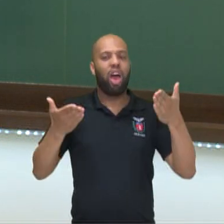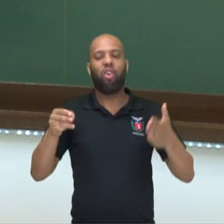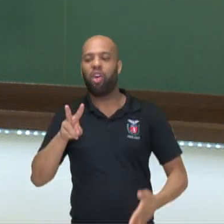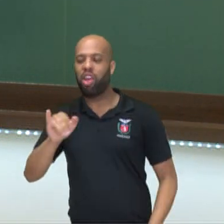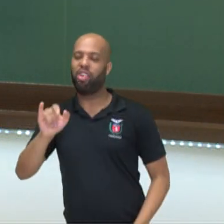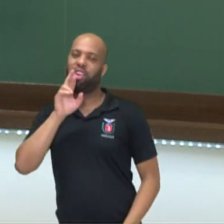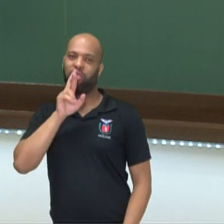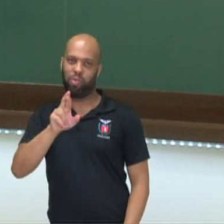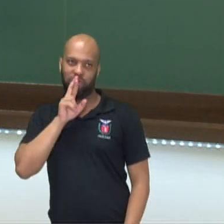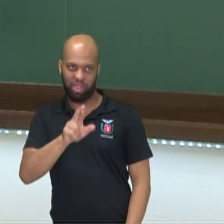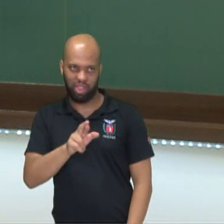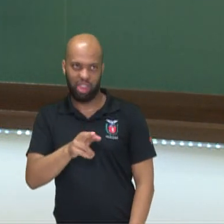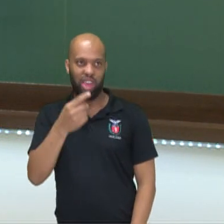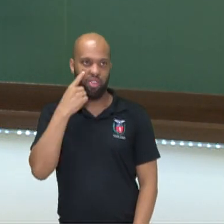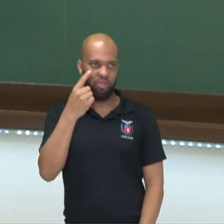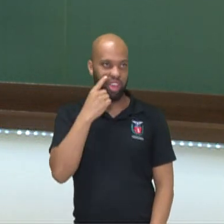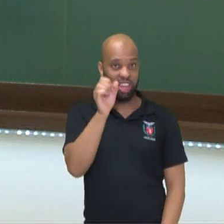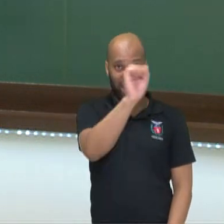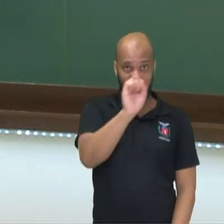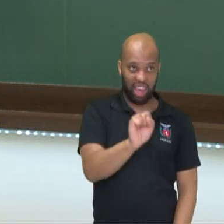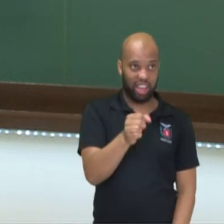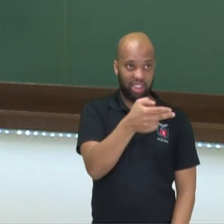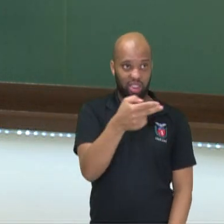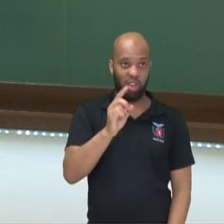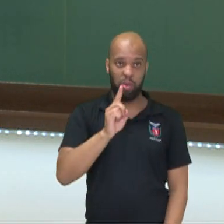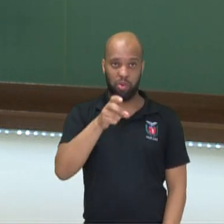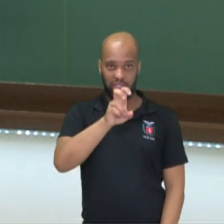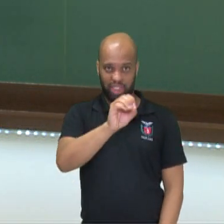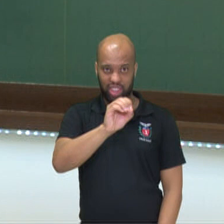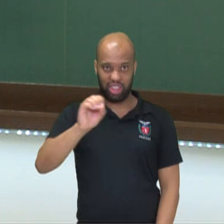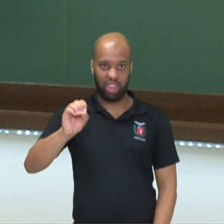S é igual a 1.500 mais 2 vezes x, certo?